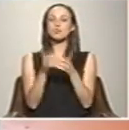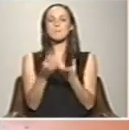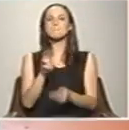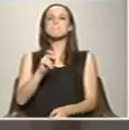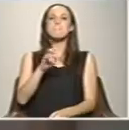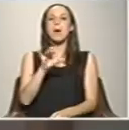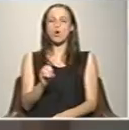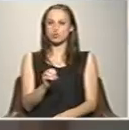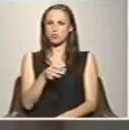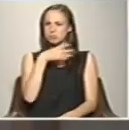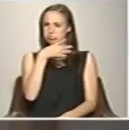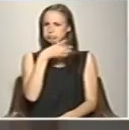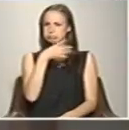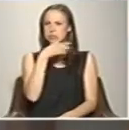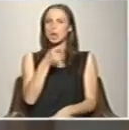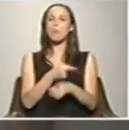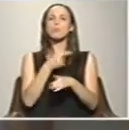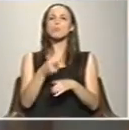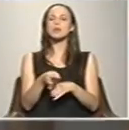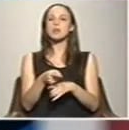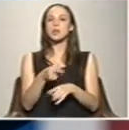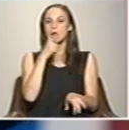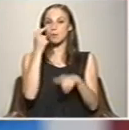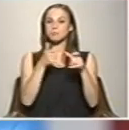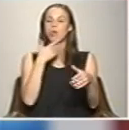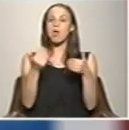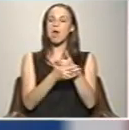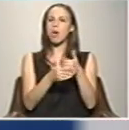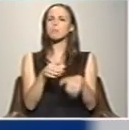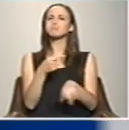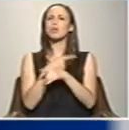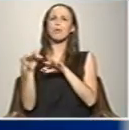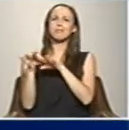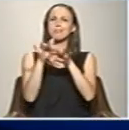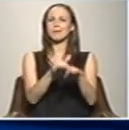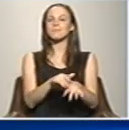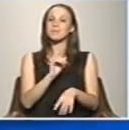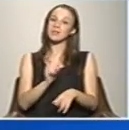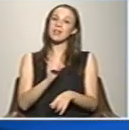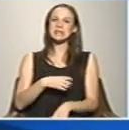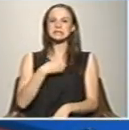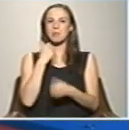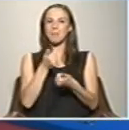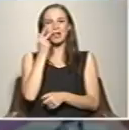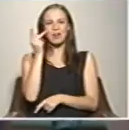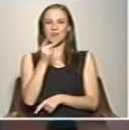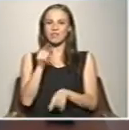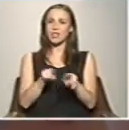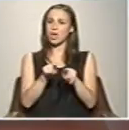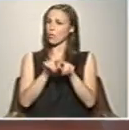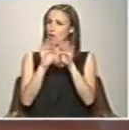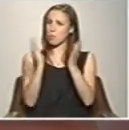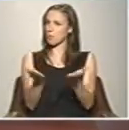Mascovich explica a razão desta popularidade sénior. Na realidade, a conquista do bem-estar na vida é como uma bola de